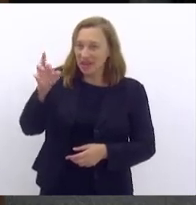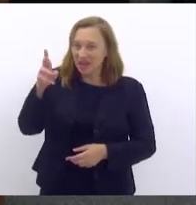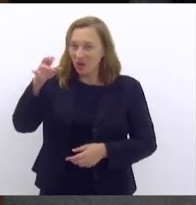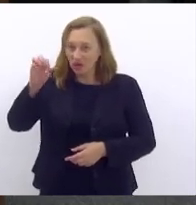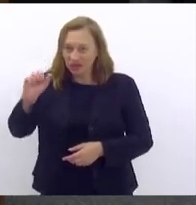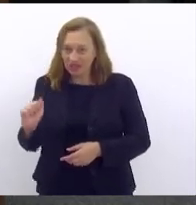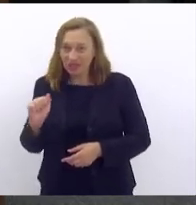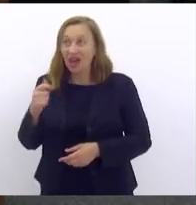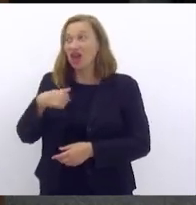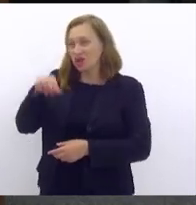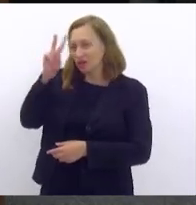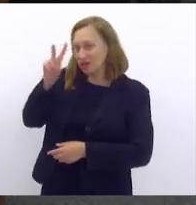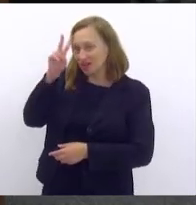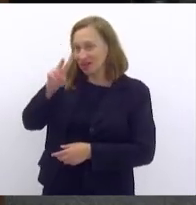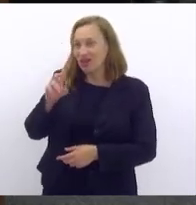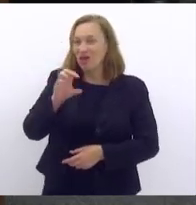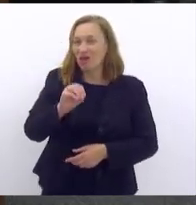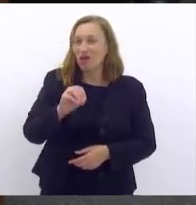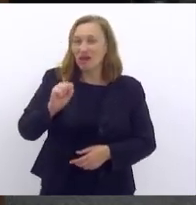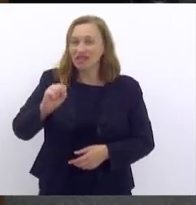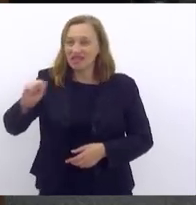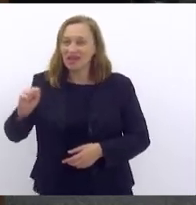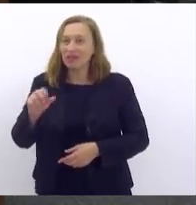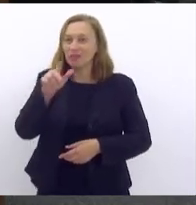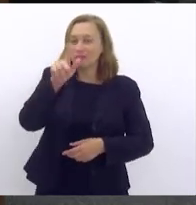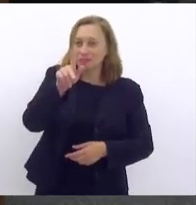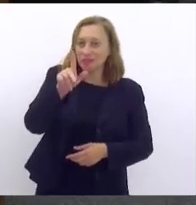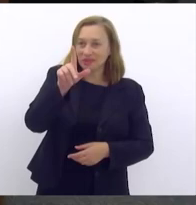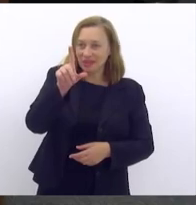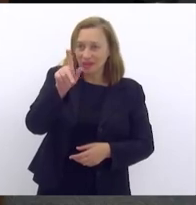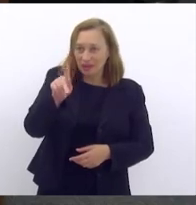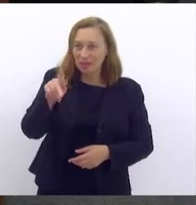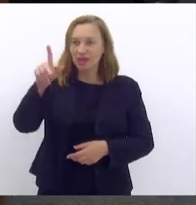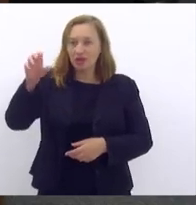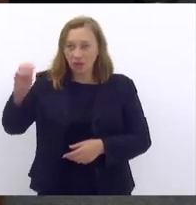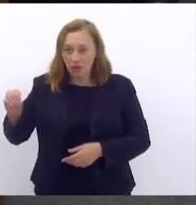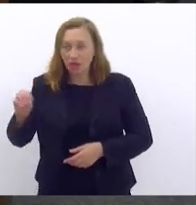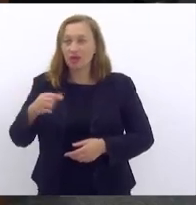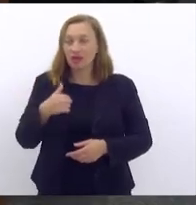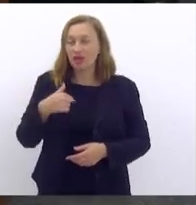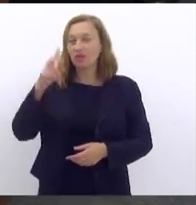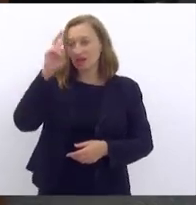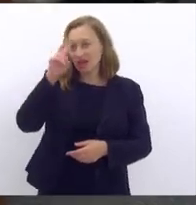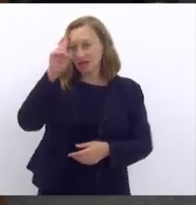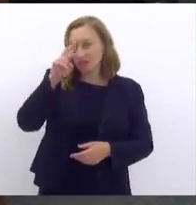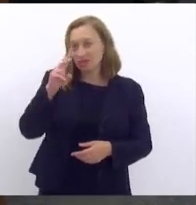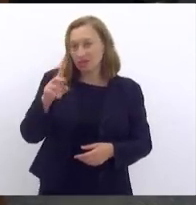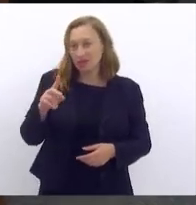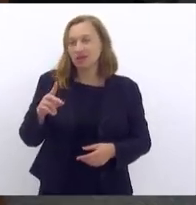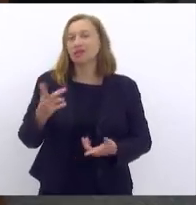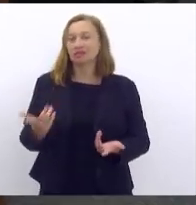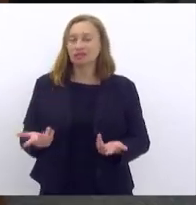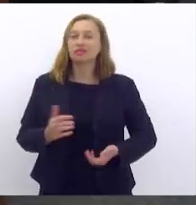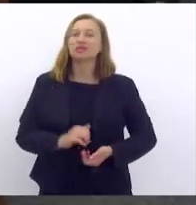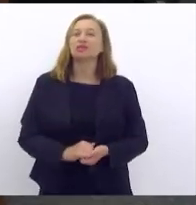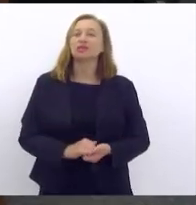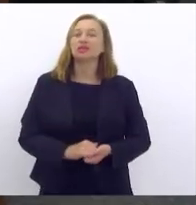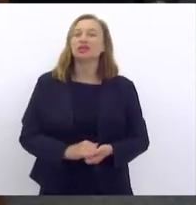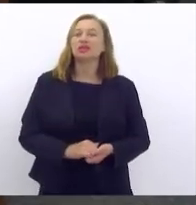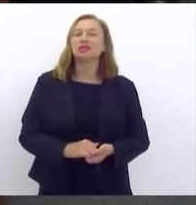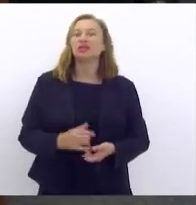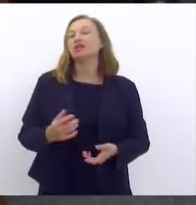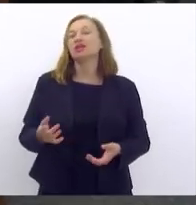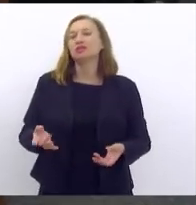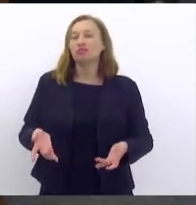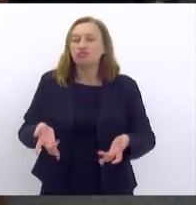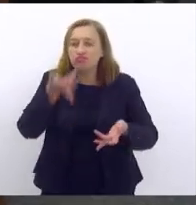rimo, mas eu lembro. O-S-S-A-T-A-P-O. Eu lembro exatamente dessa sequência pela sequência fonética que eu coloquei na